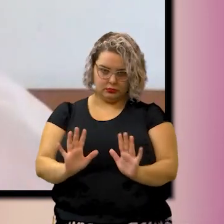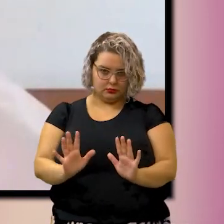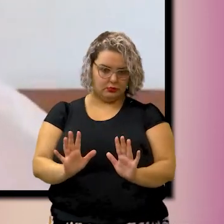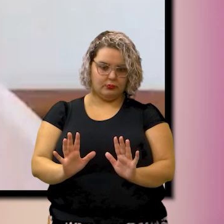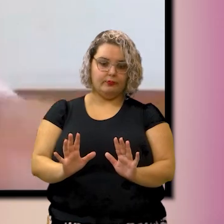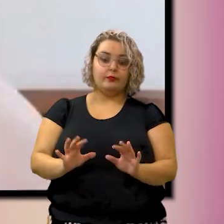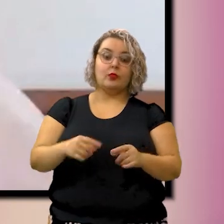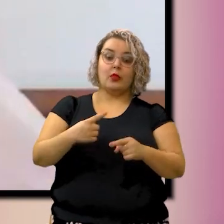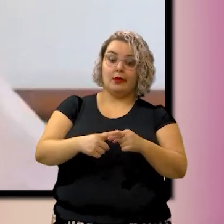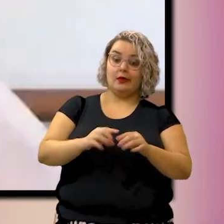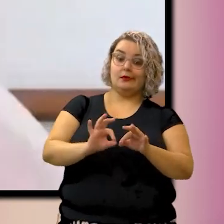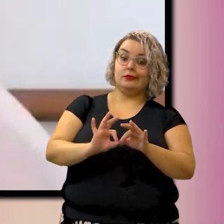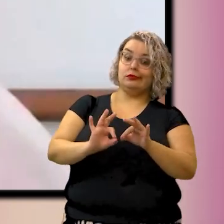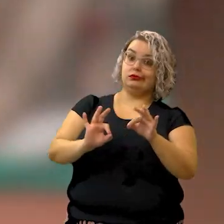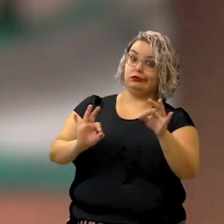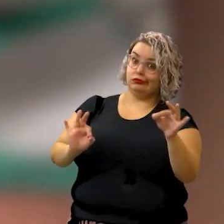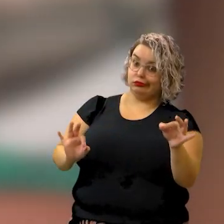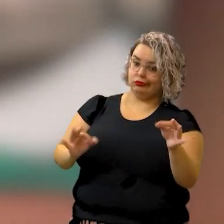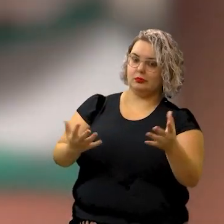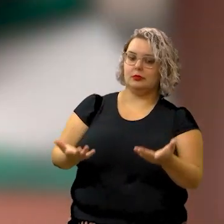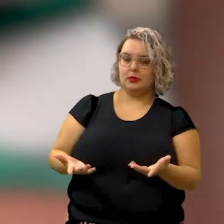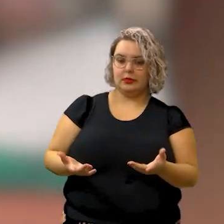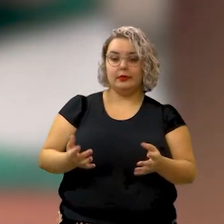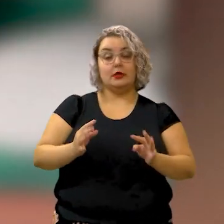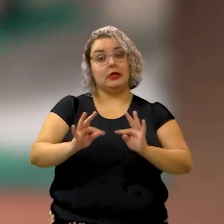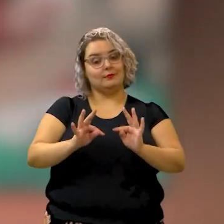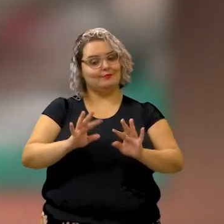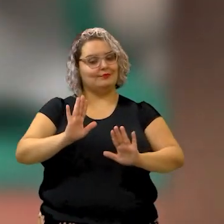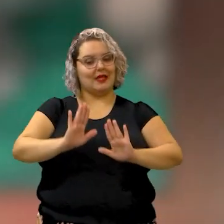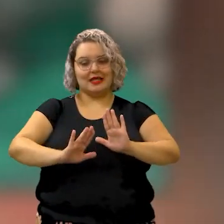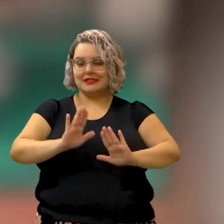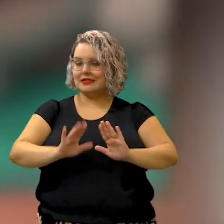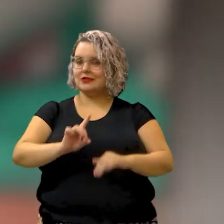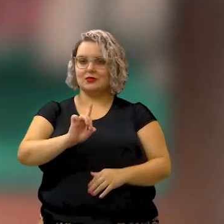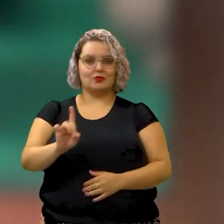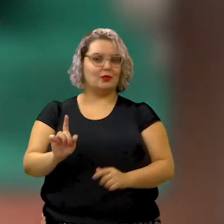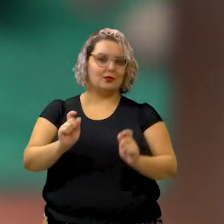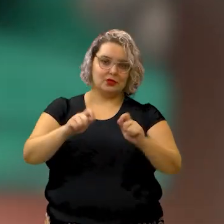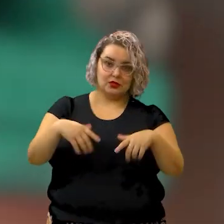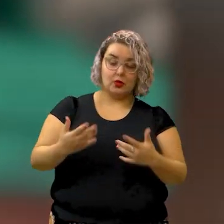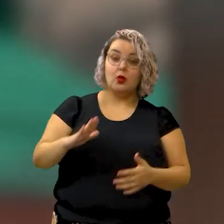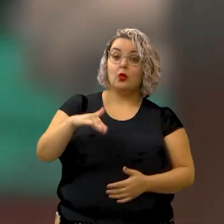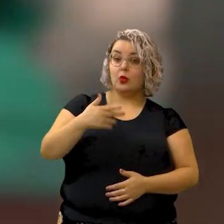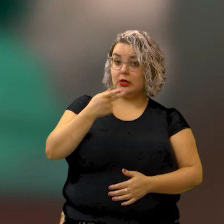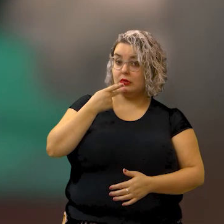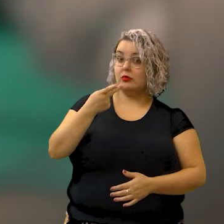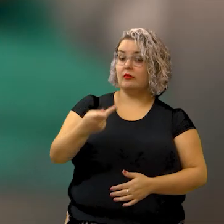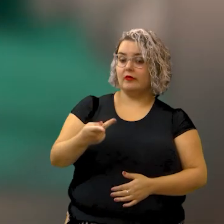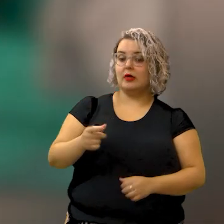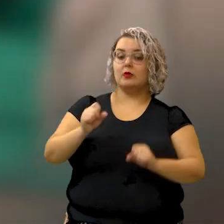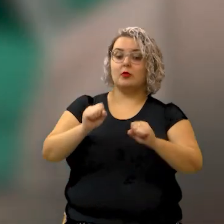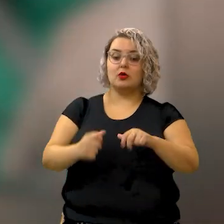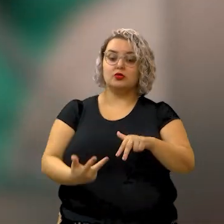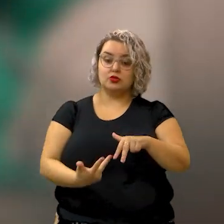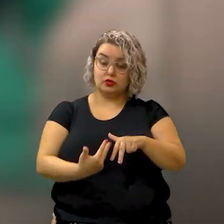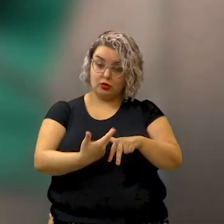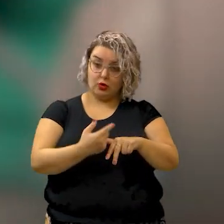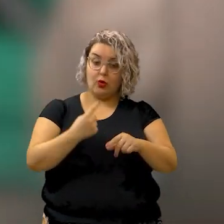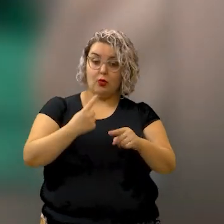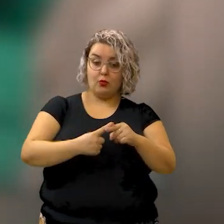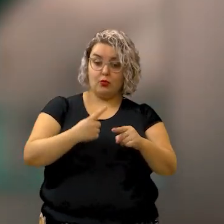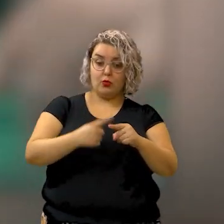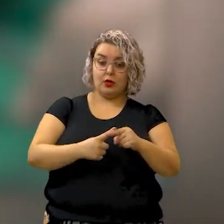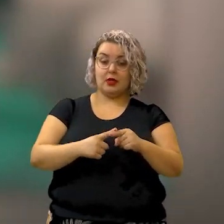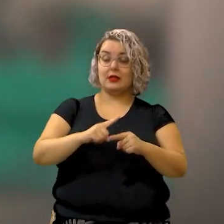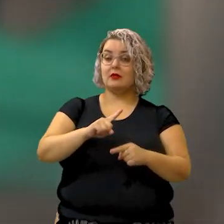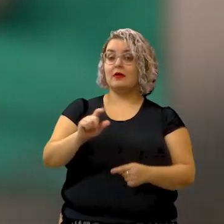por exemplo, porque às vezes isso é extenso, né? Então, tecnicamente, isso às vezes não é possível. Quando eu digo que a gente pode